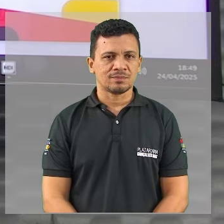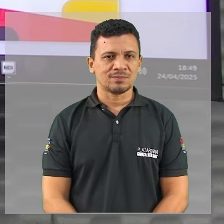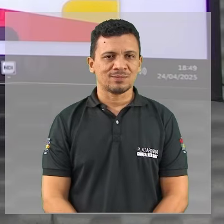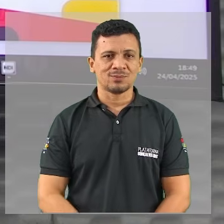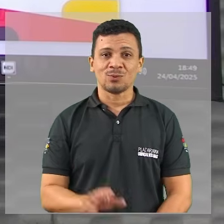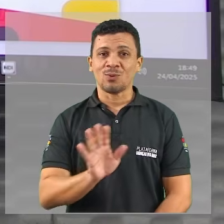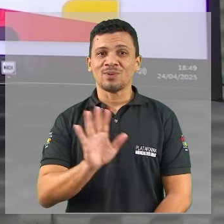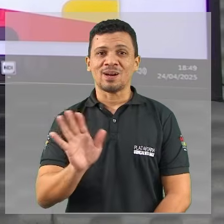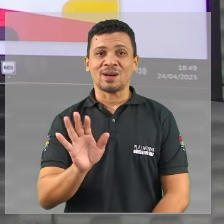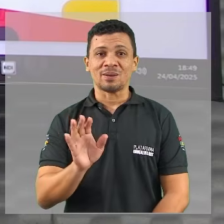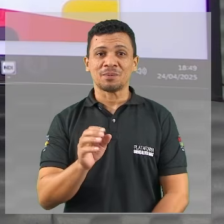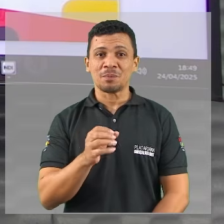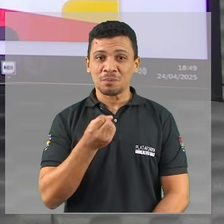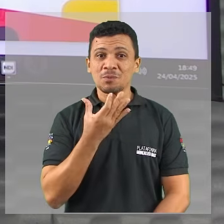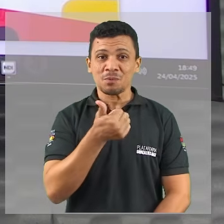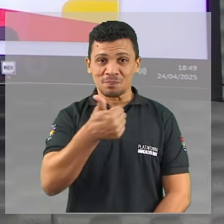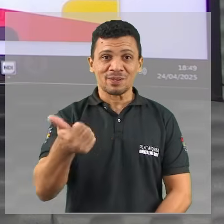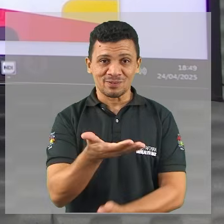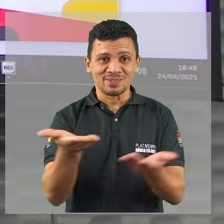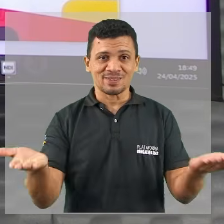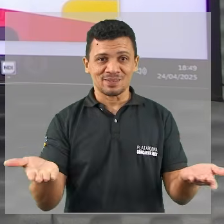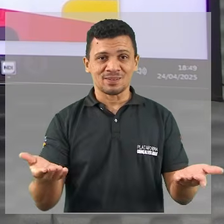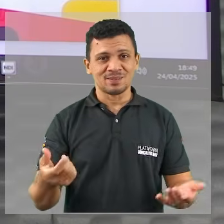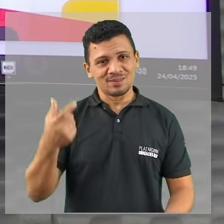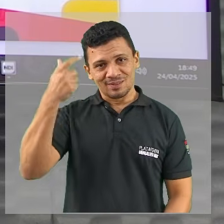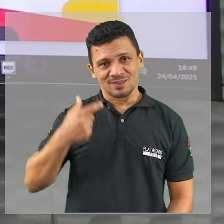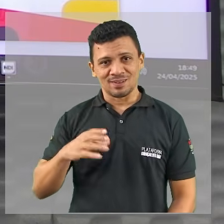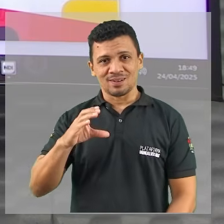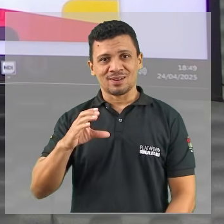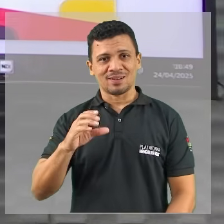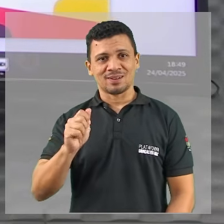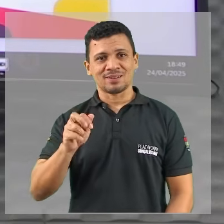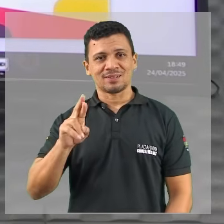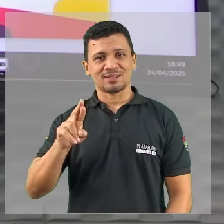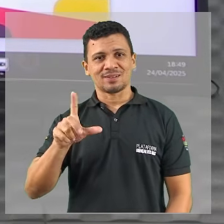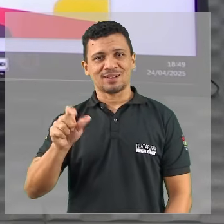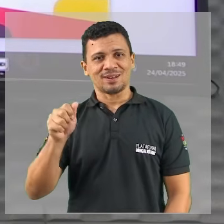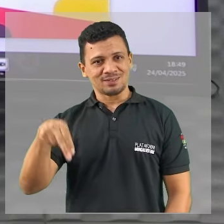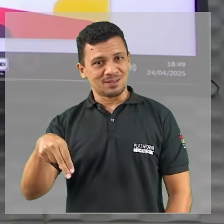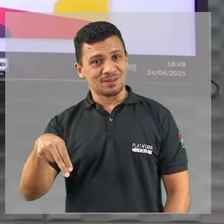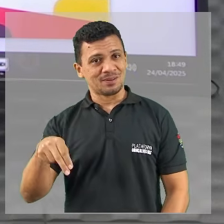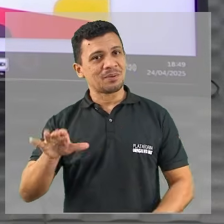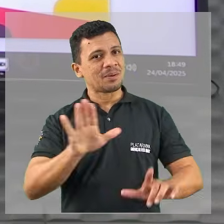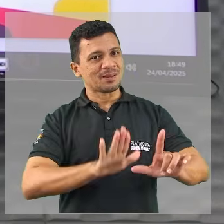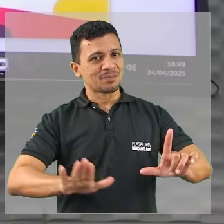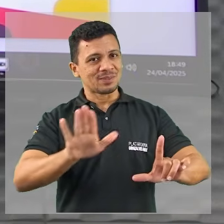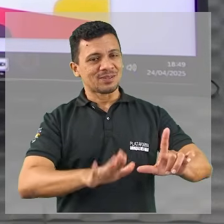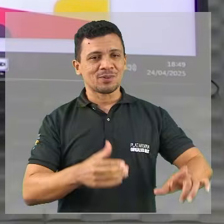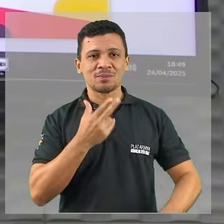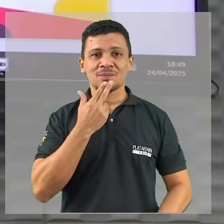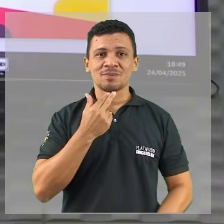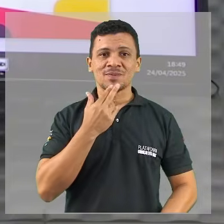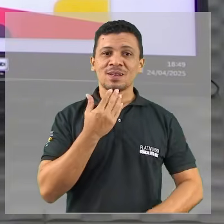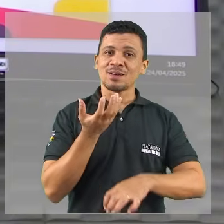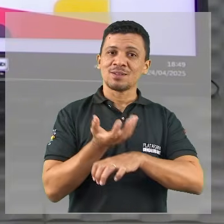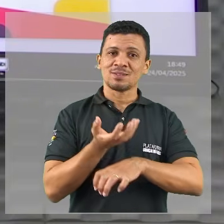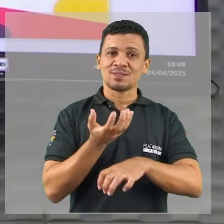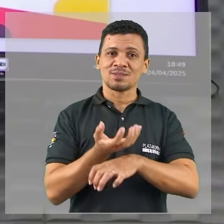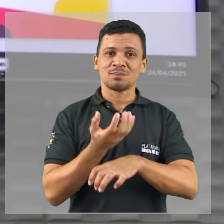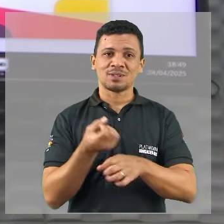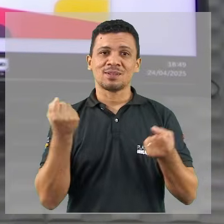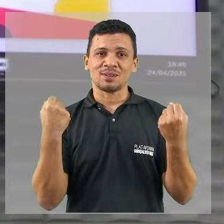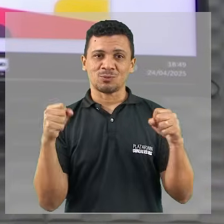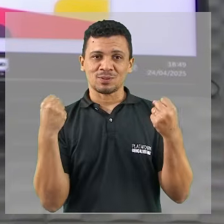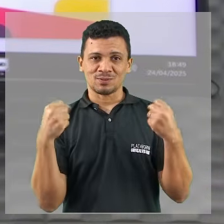Fala galerinha, tudo bem com vocês? Sou o professor Carlan Sena, aqui da plataforma Gonçalves Dias, da disciplina de